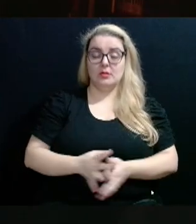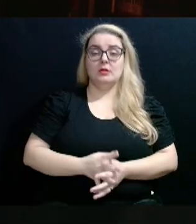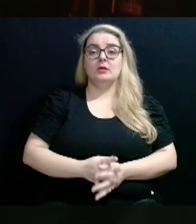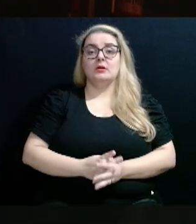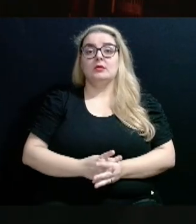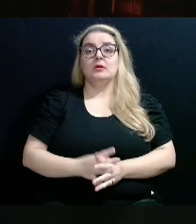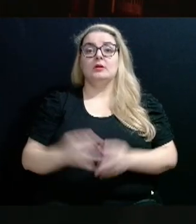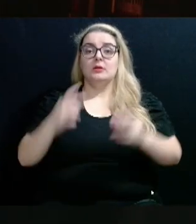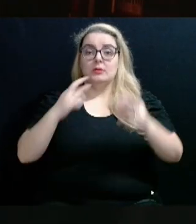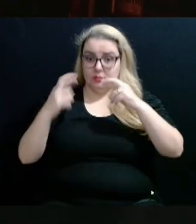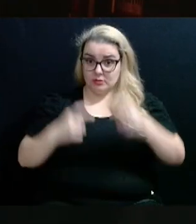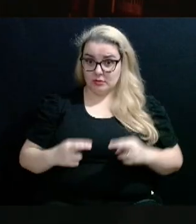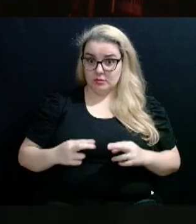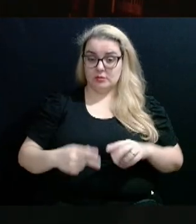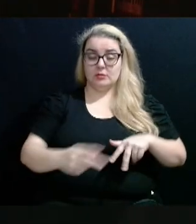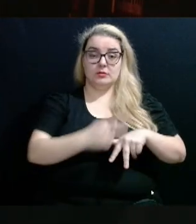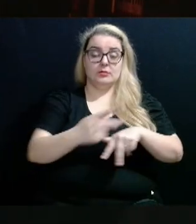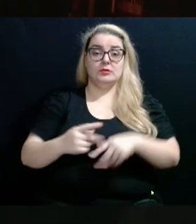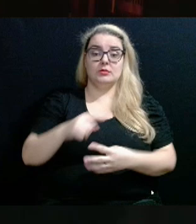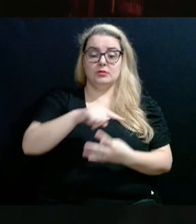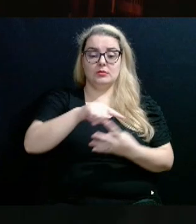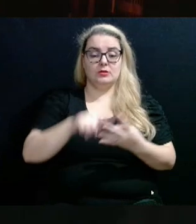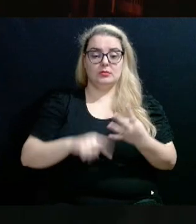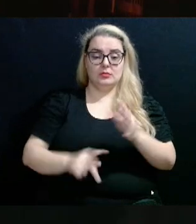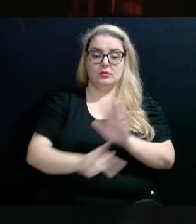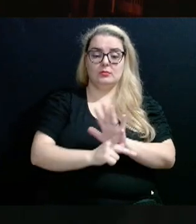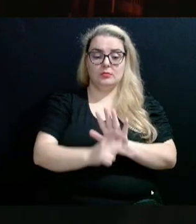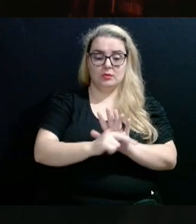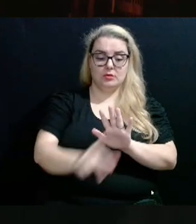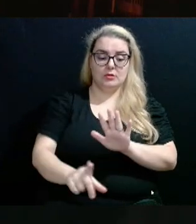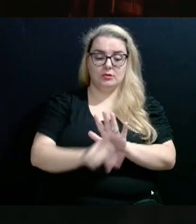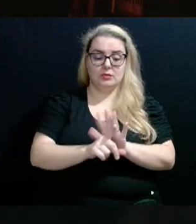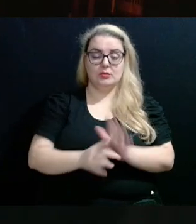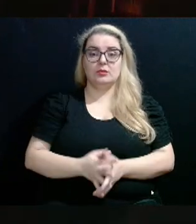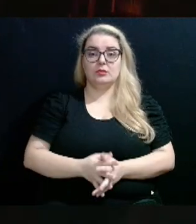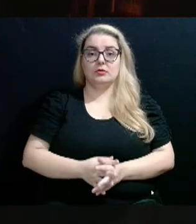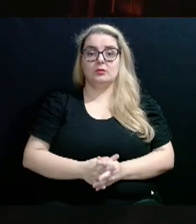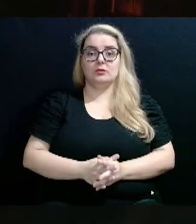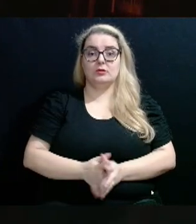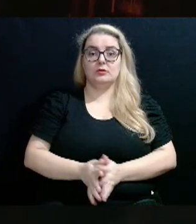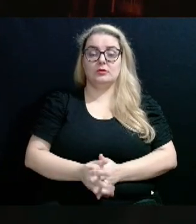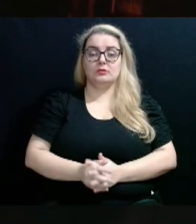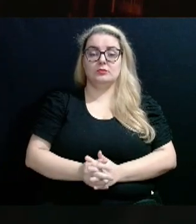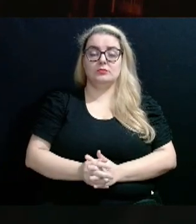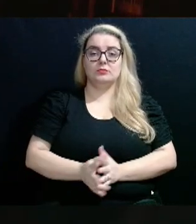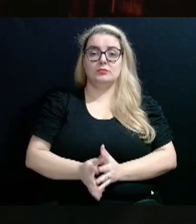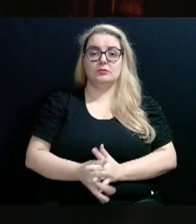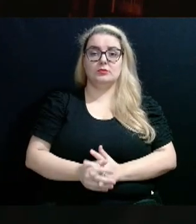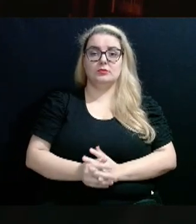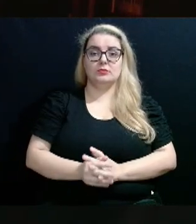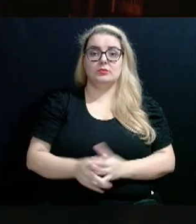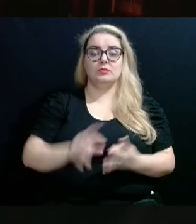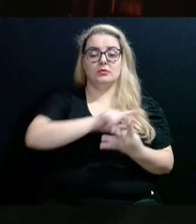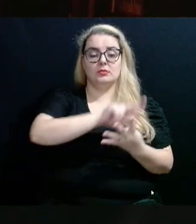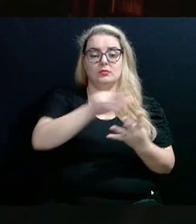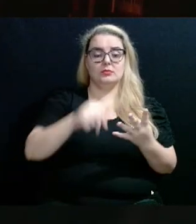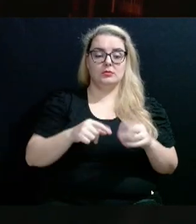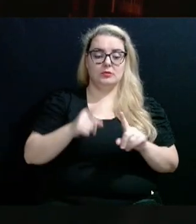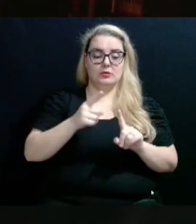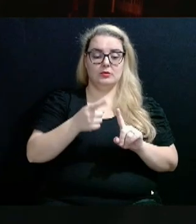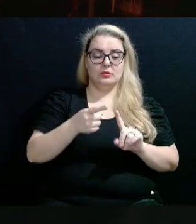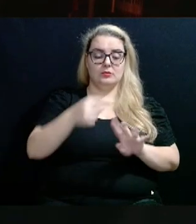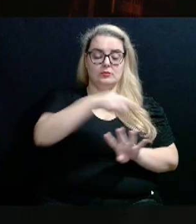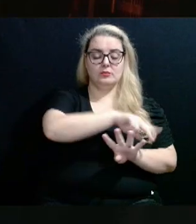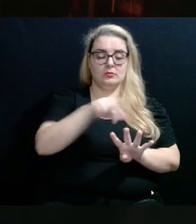4 projetos de lei. Entre eles está o parecer favorável ao projeto do vereador Rubens Gás, que prevê gratuidade no